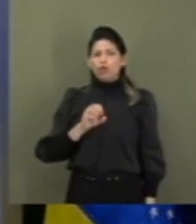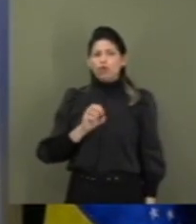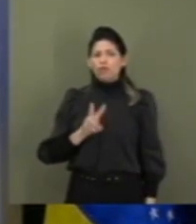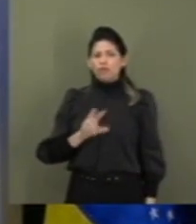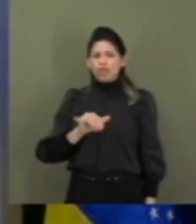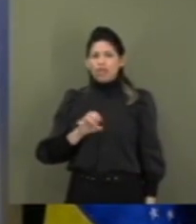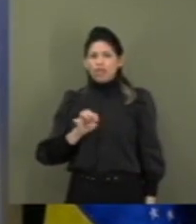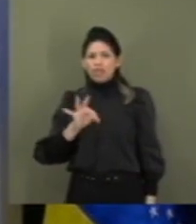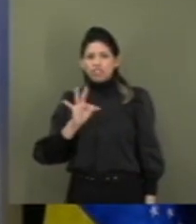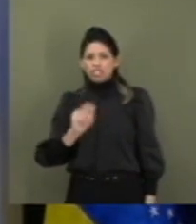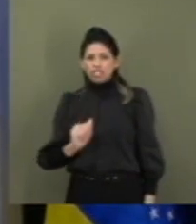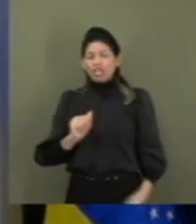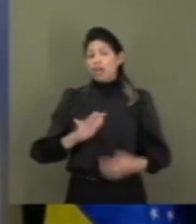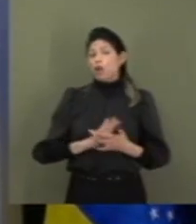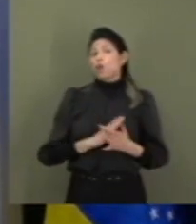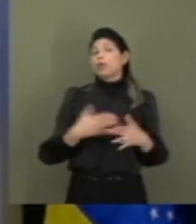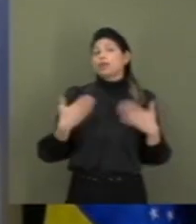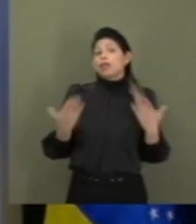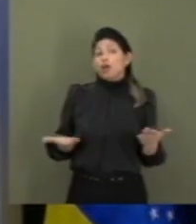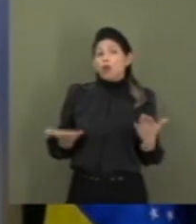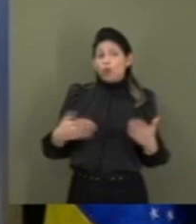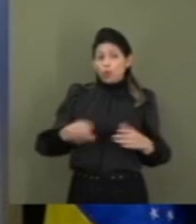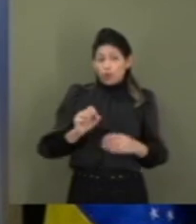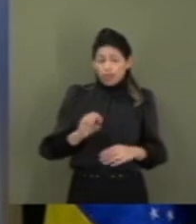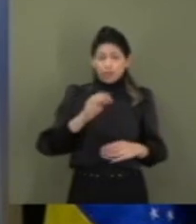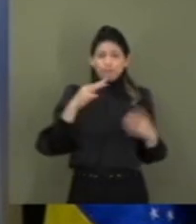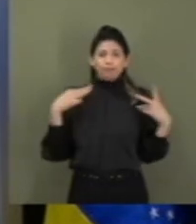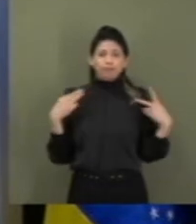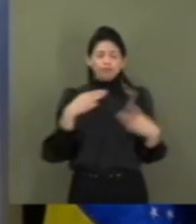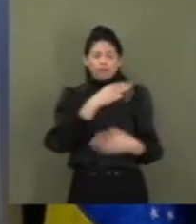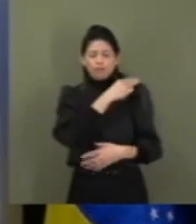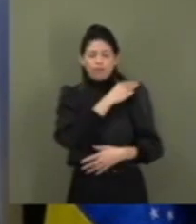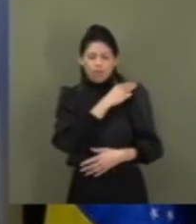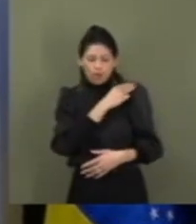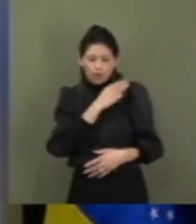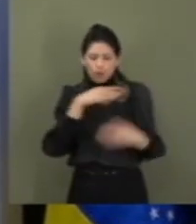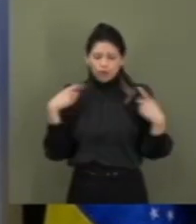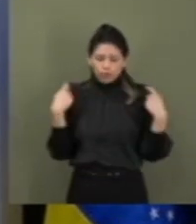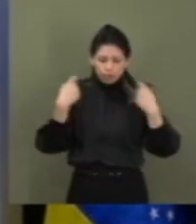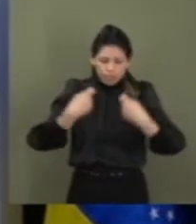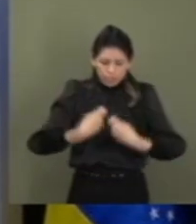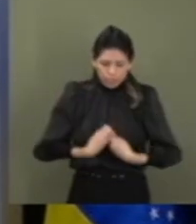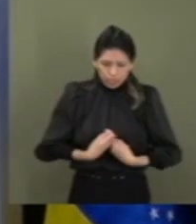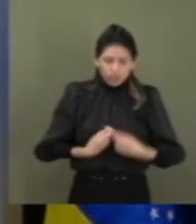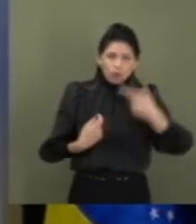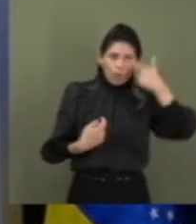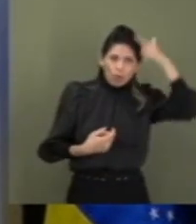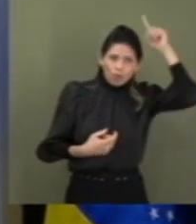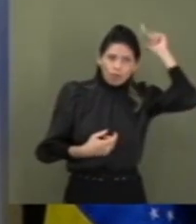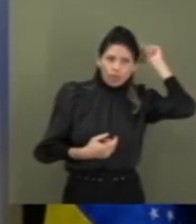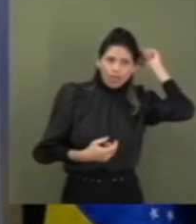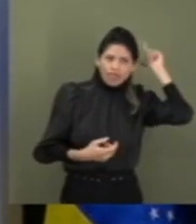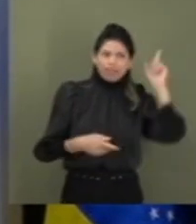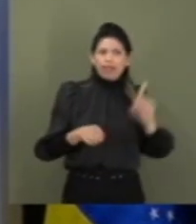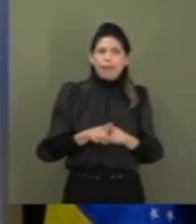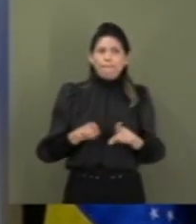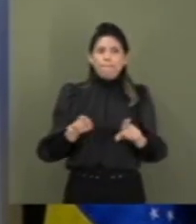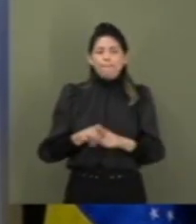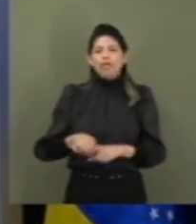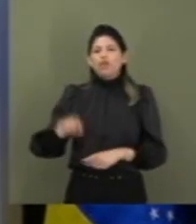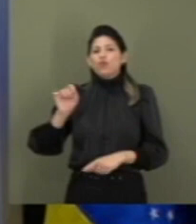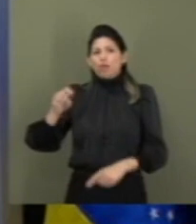novo. Os ministros Alexandre de Moraes e Barroso são perseguidores gerais da República. Fecha aspas.